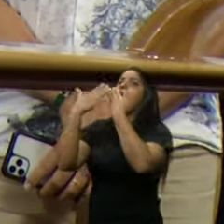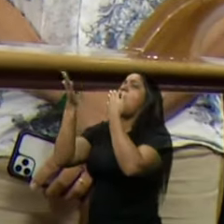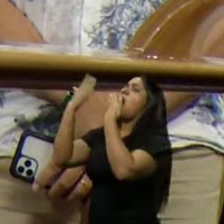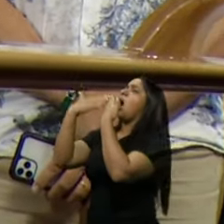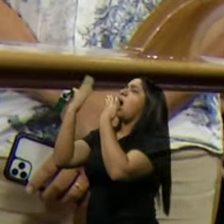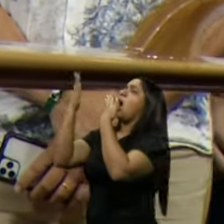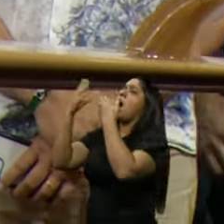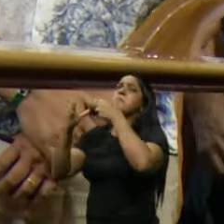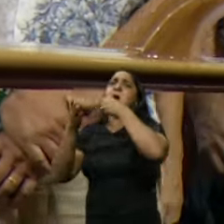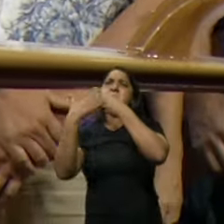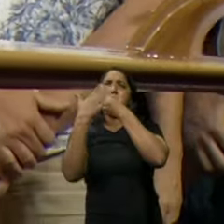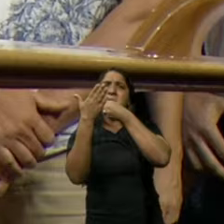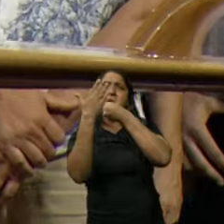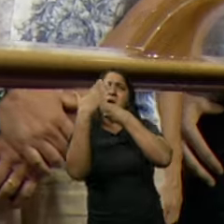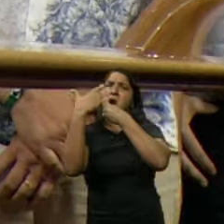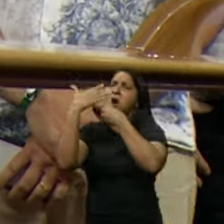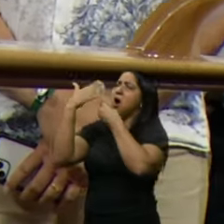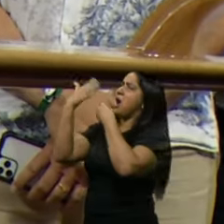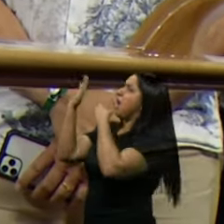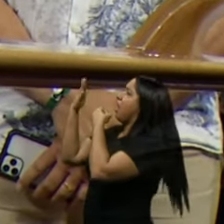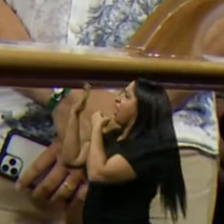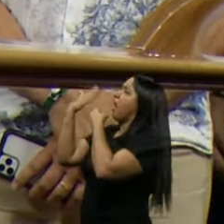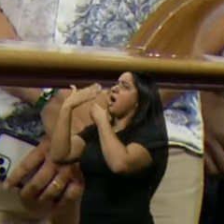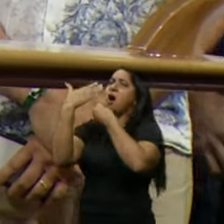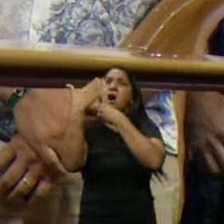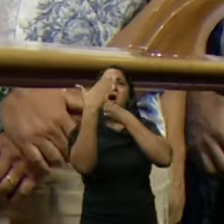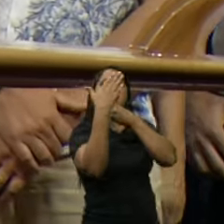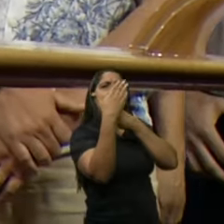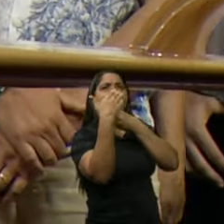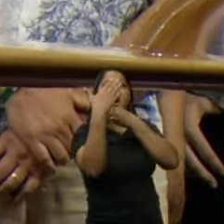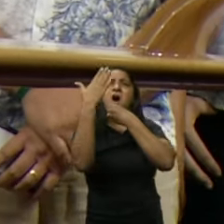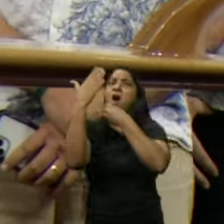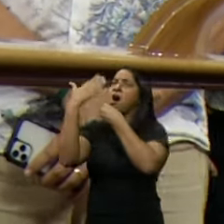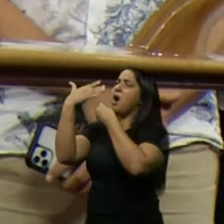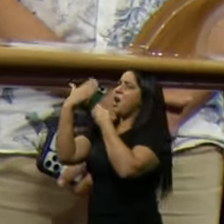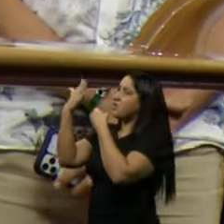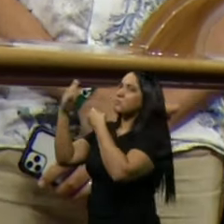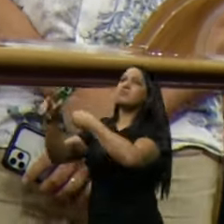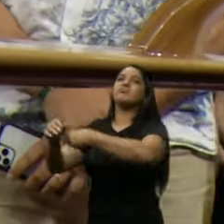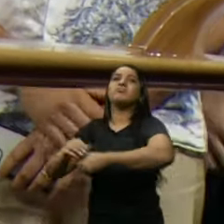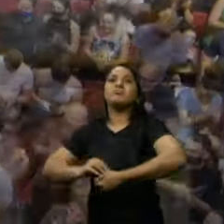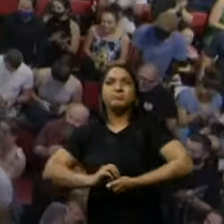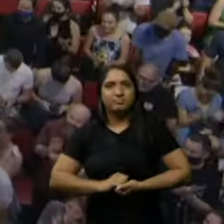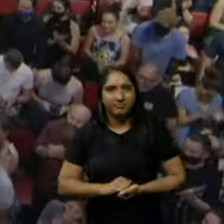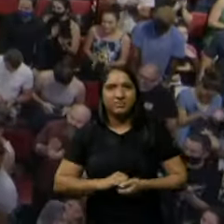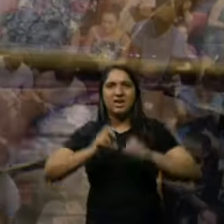E aí E aí E aí